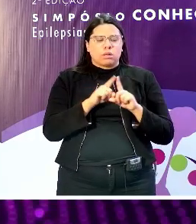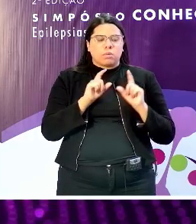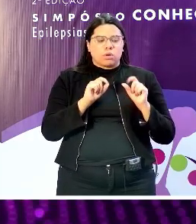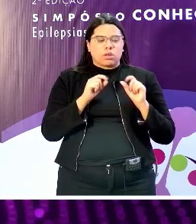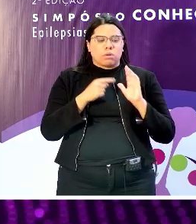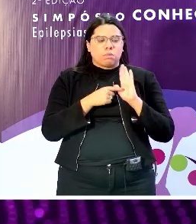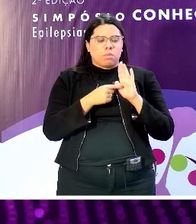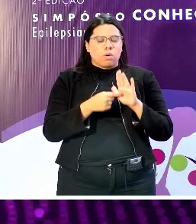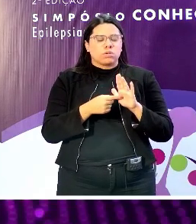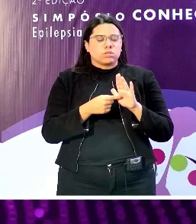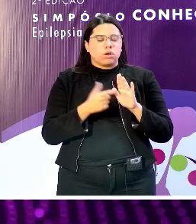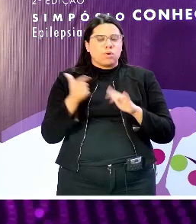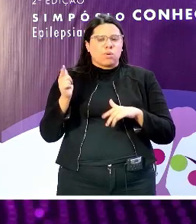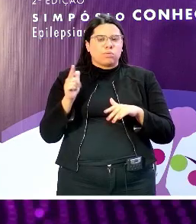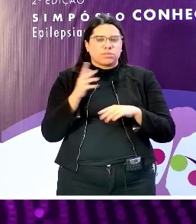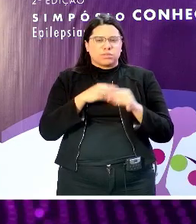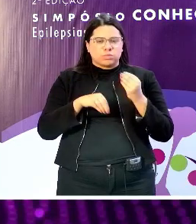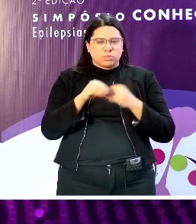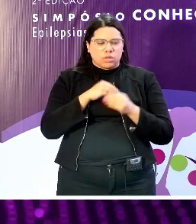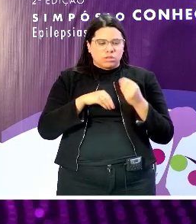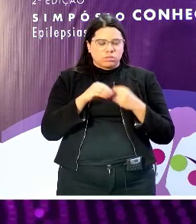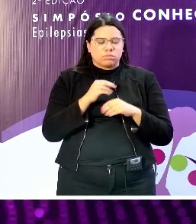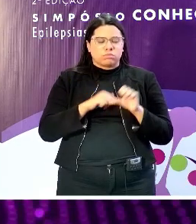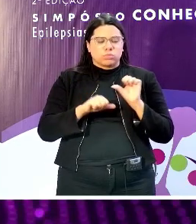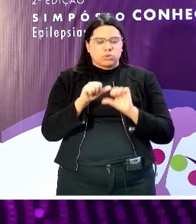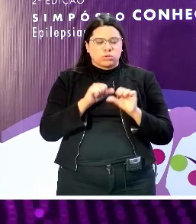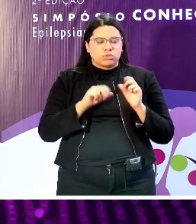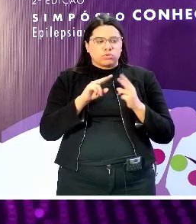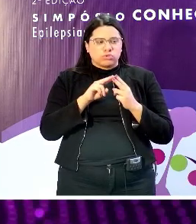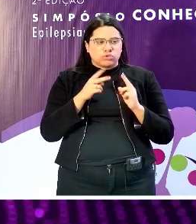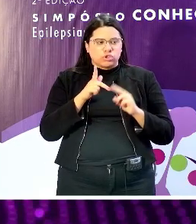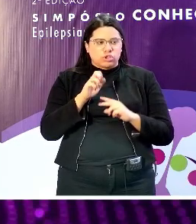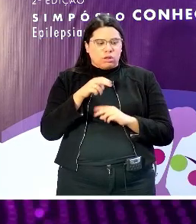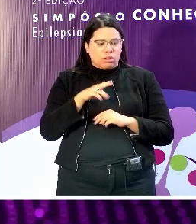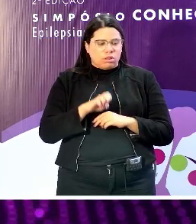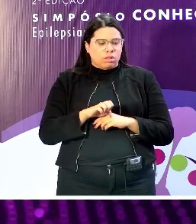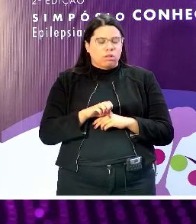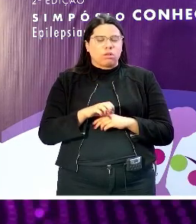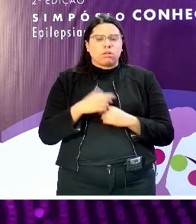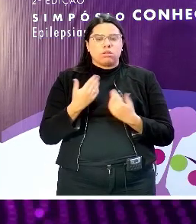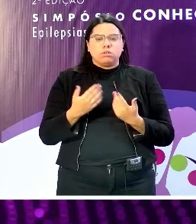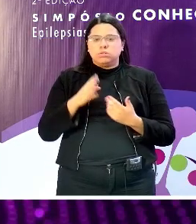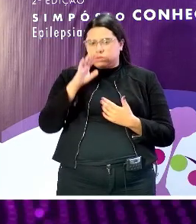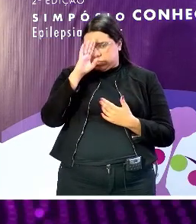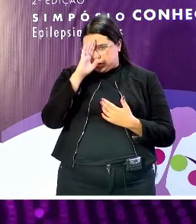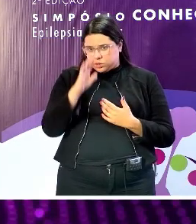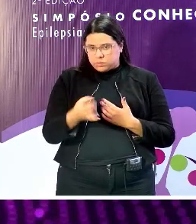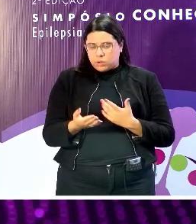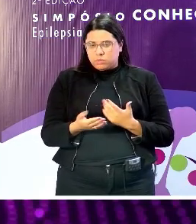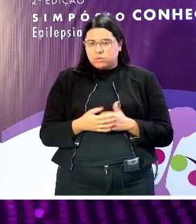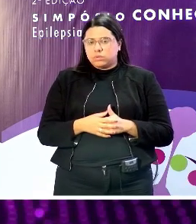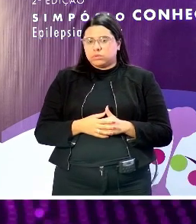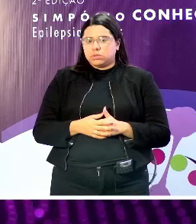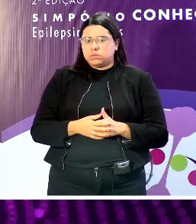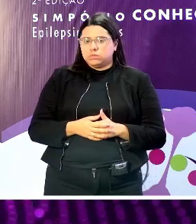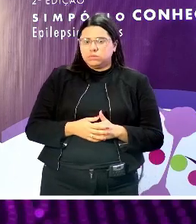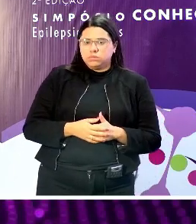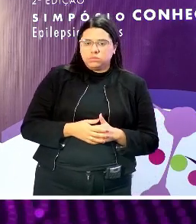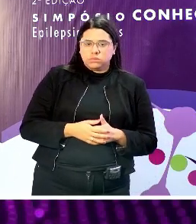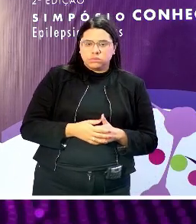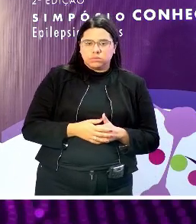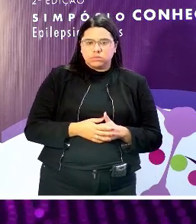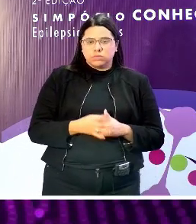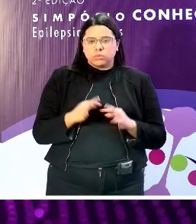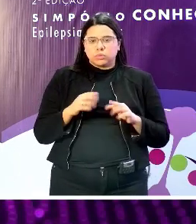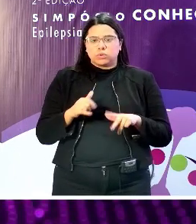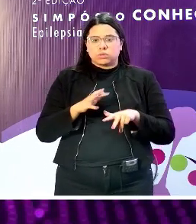expressão de outros genes, geralmente ela é a mais afetada. As principais mutações estão nesse domínio. E todos os pacientes que têm